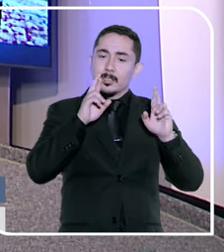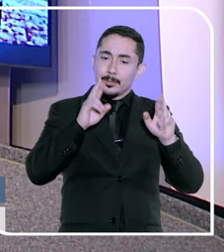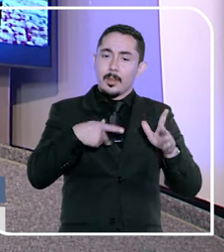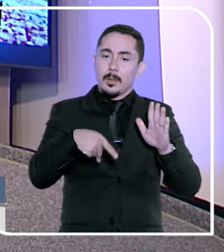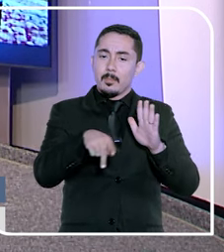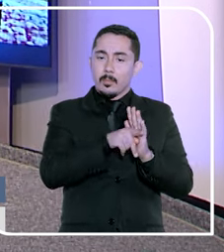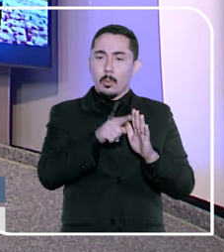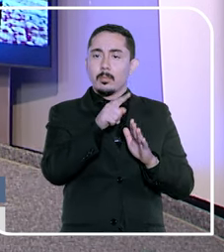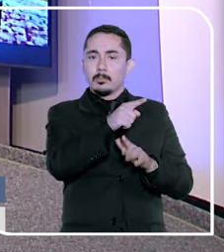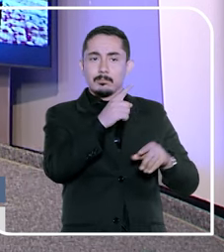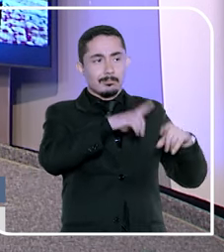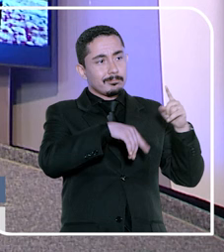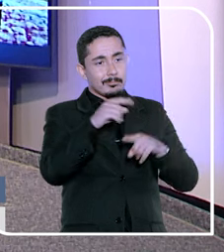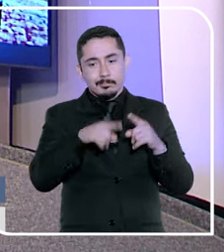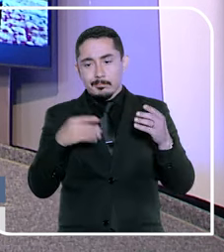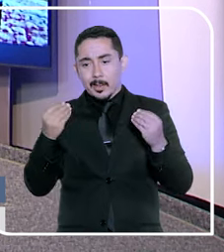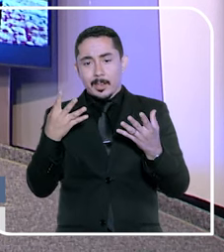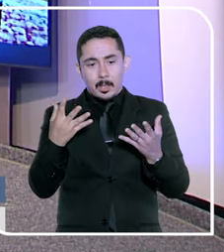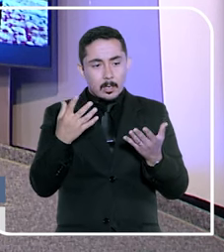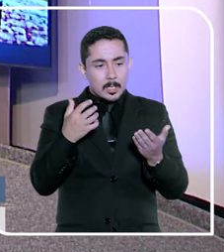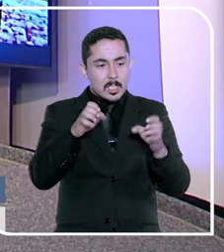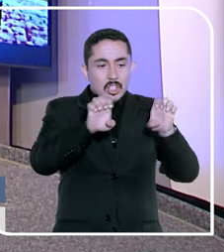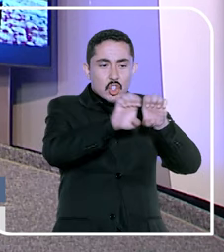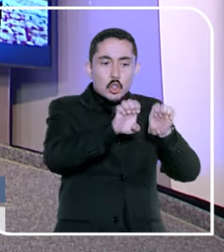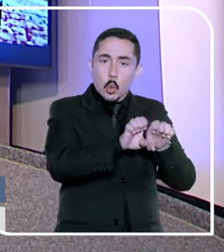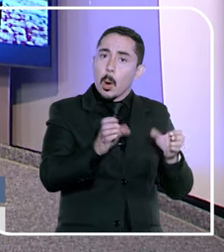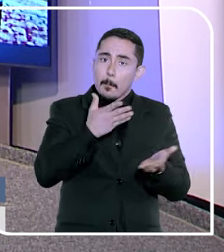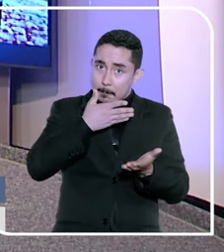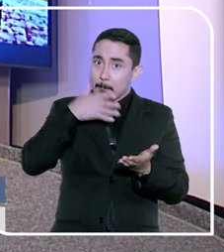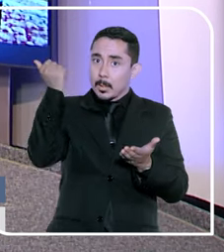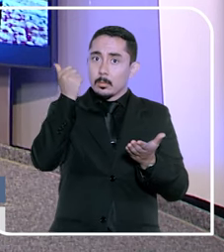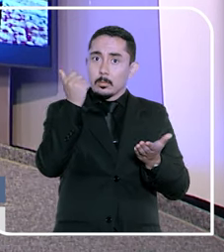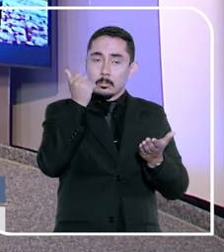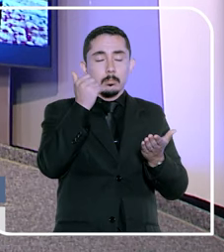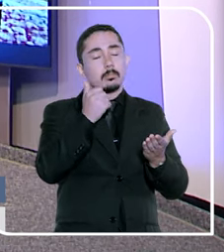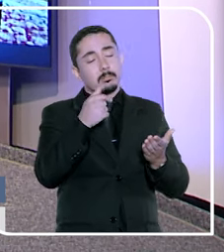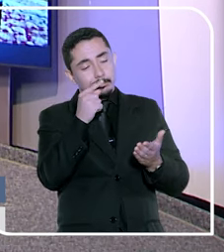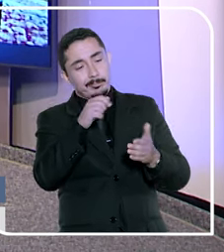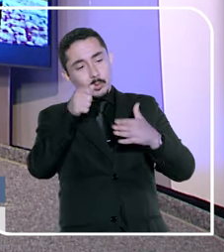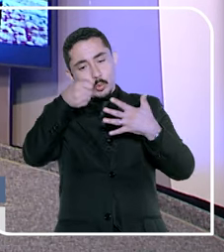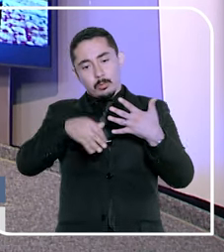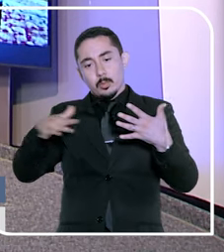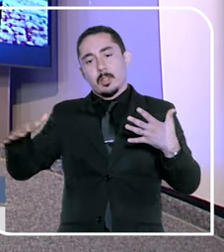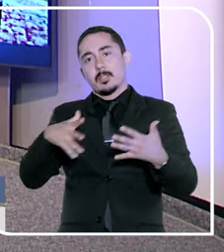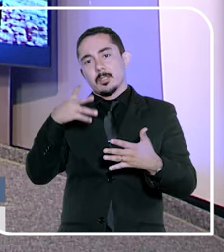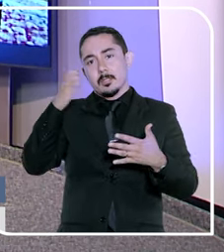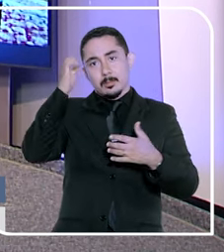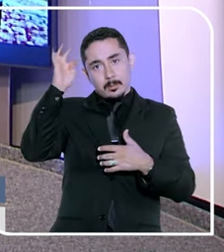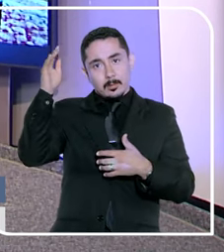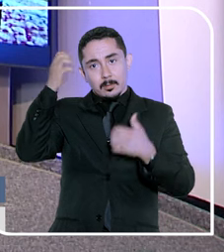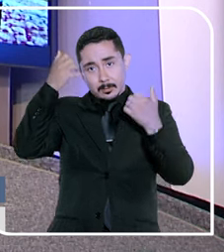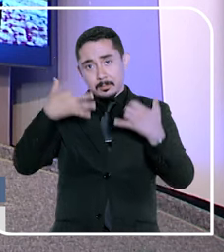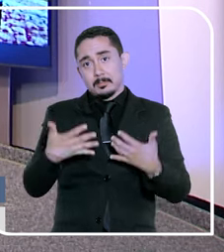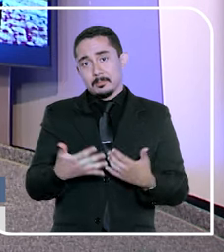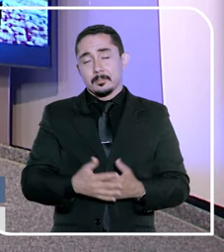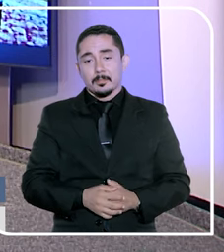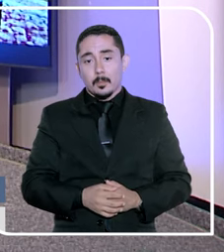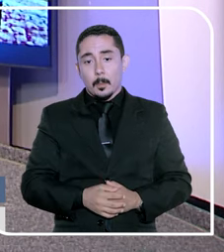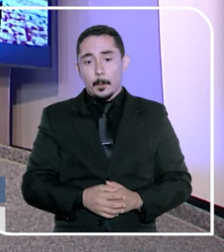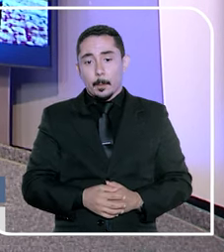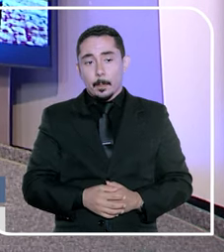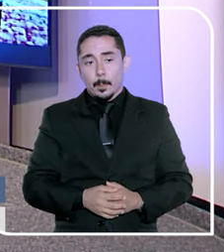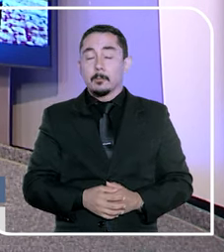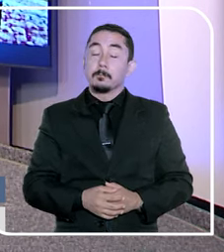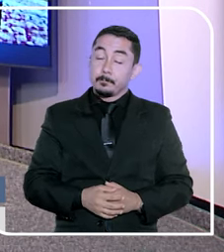estruturar essas características que a jurisprudência define uhum bom eu sei que o procurador deu uma pelada